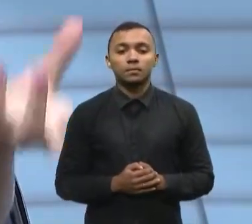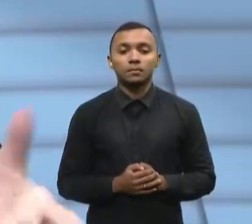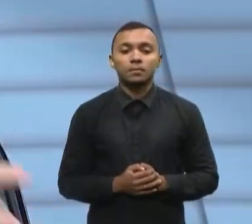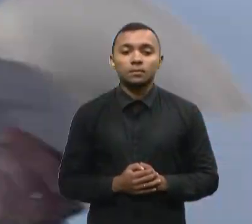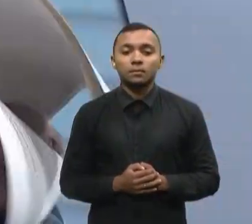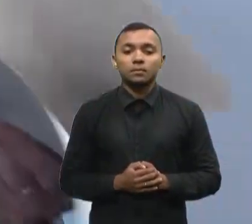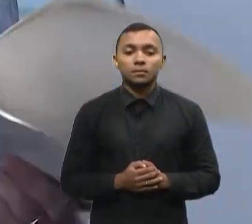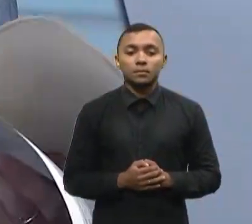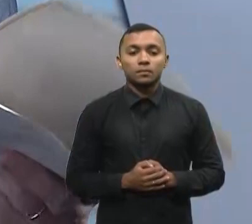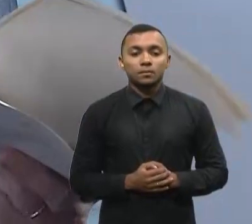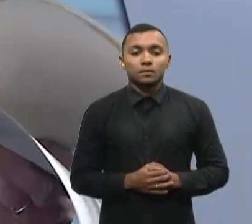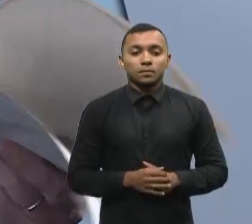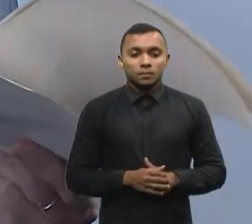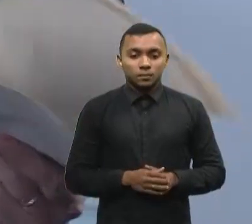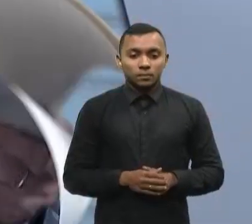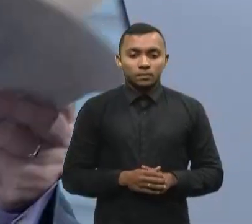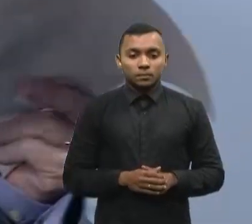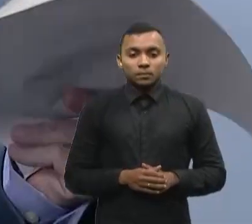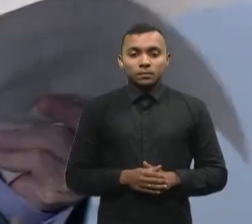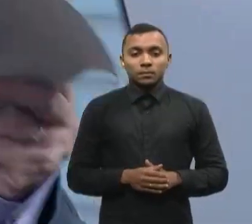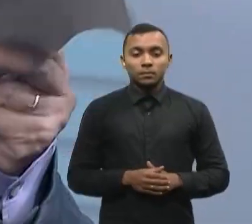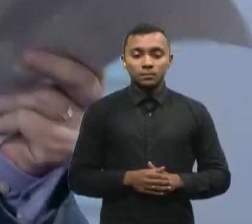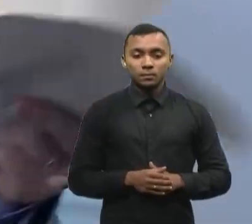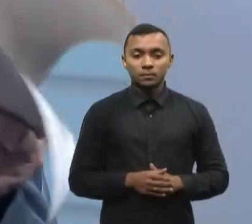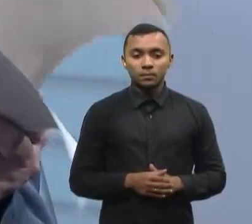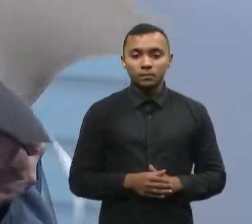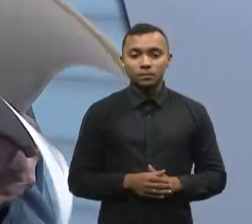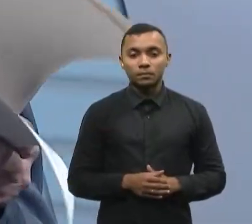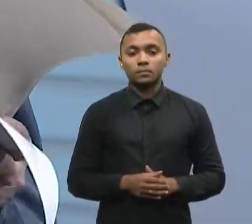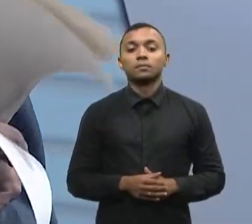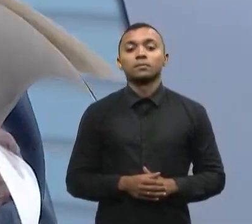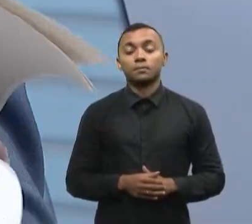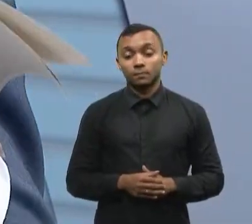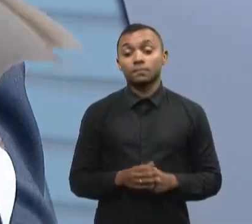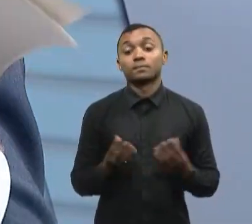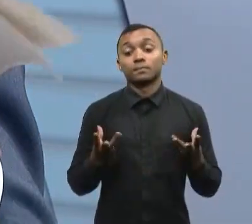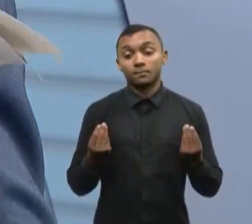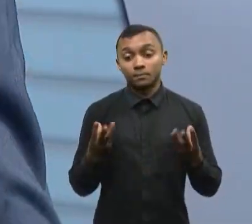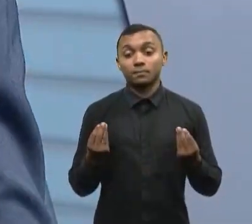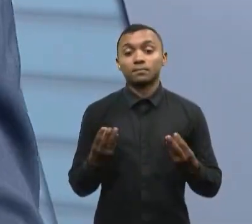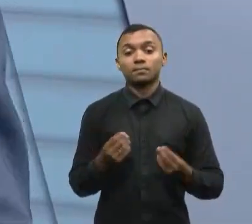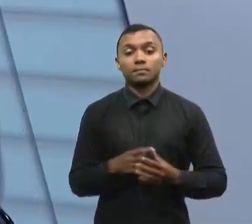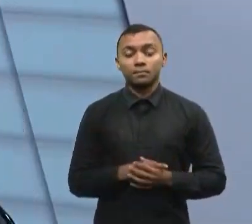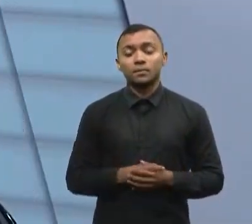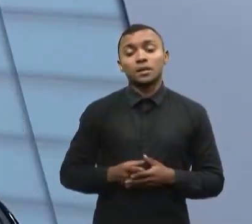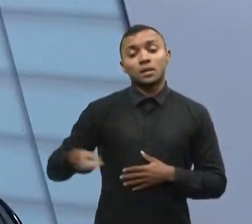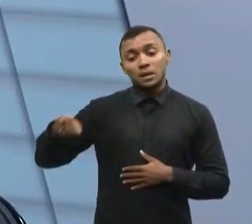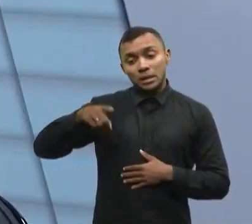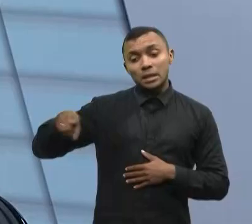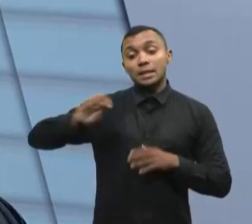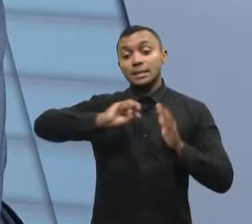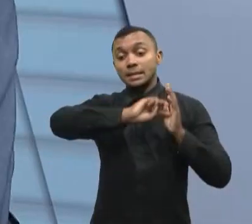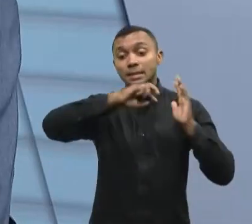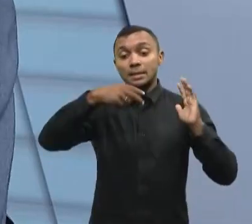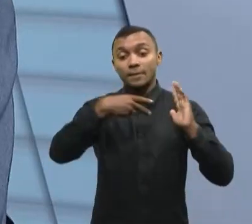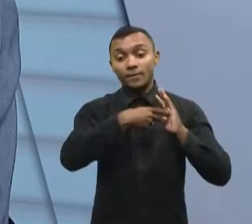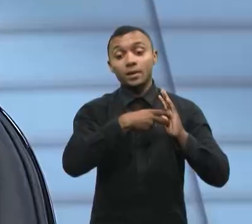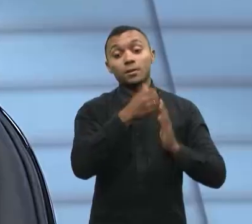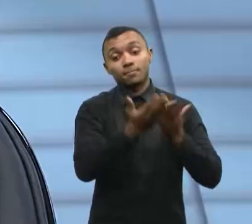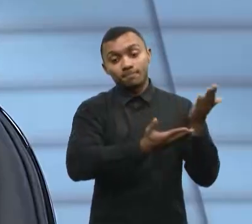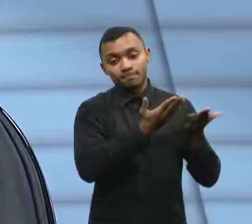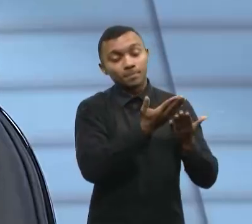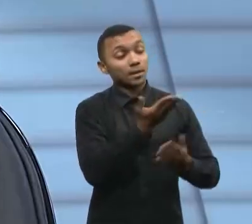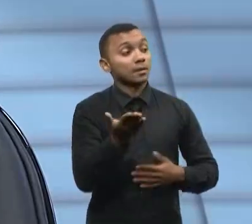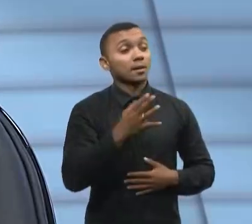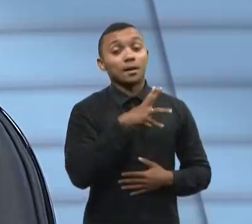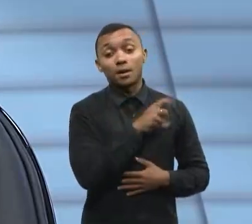o supermercado é um ambiente que tem uma muvuca no meio, né? Quer dizer, aquilo é uma terapia para eles. Né? Sim, e eles